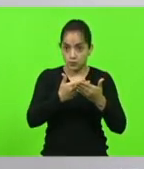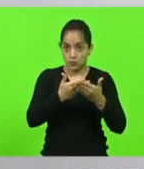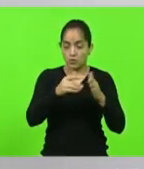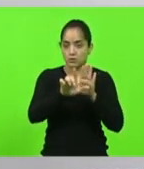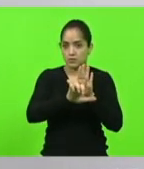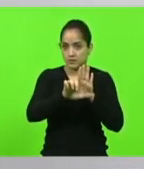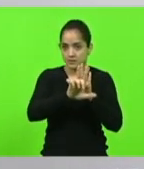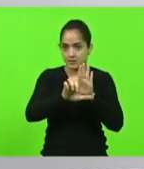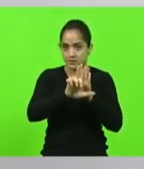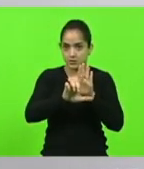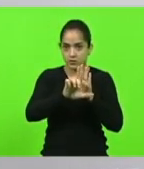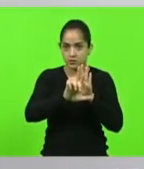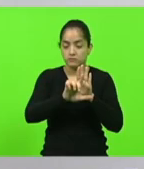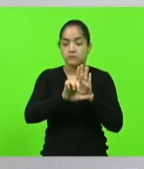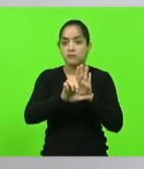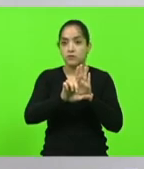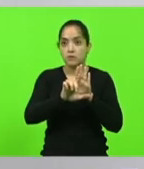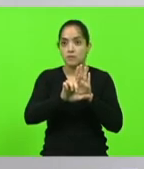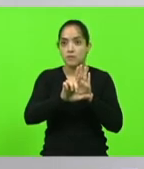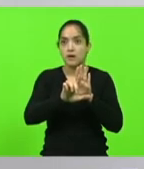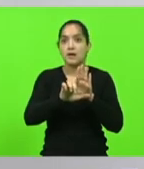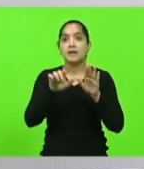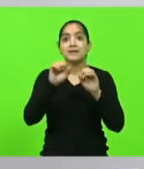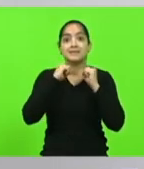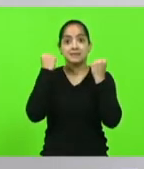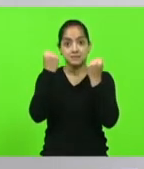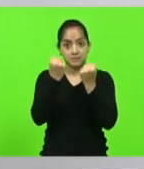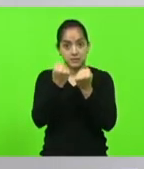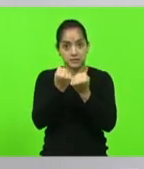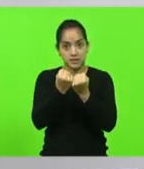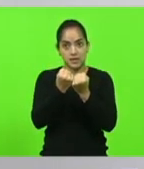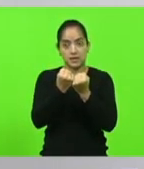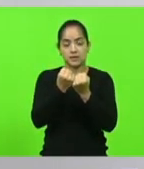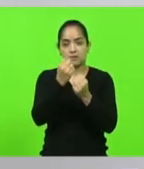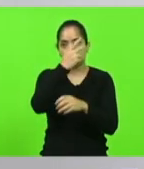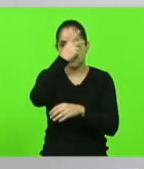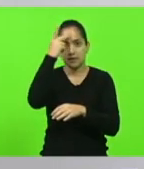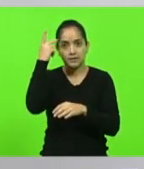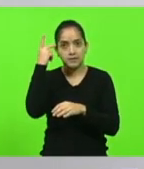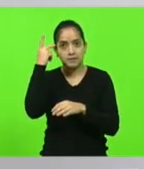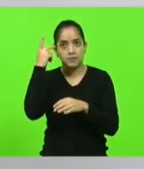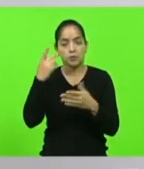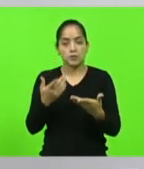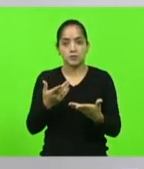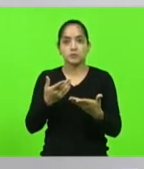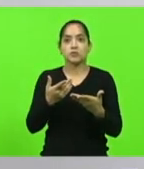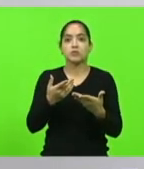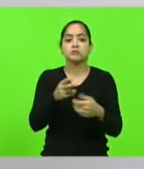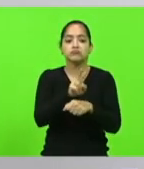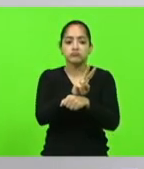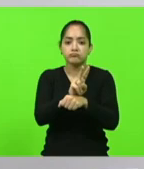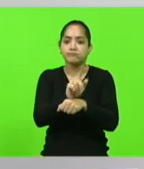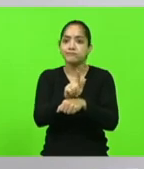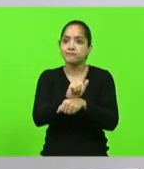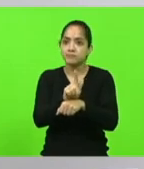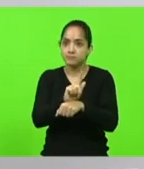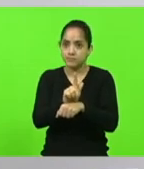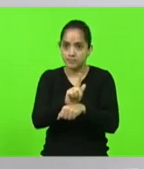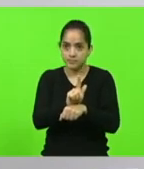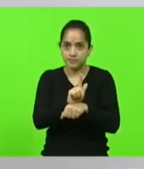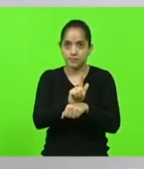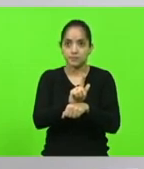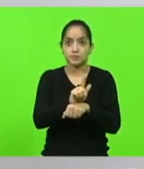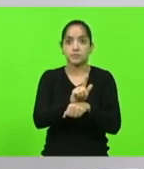para realização de um seminário para pessoa para pessoas em cargos de gestão e Departamento de